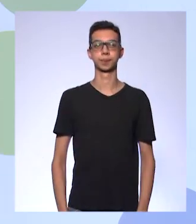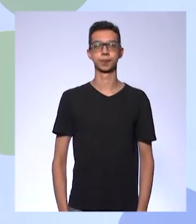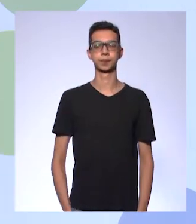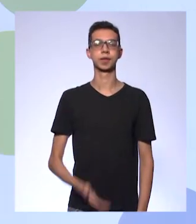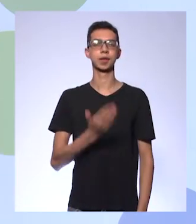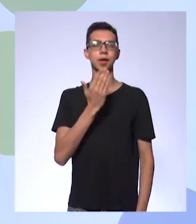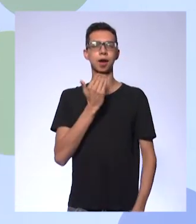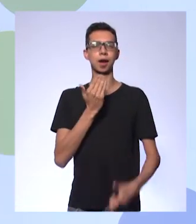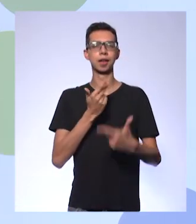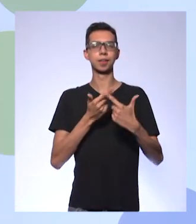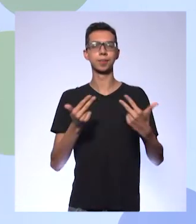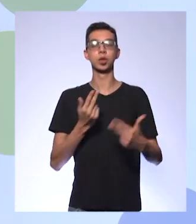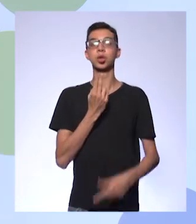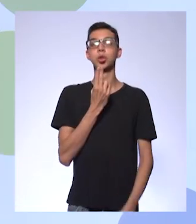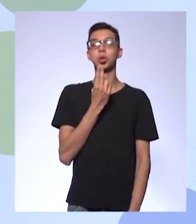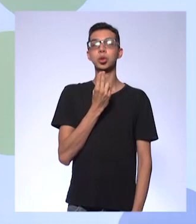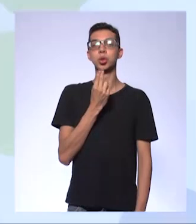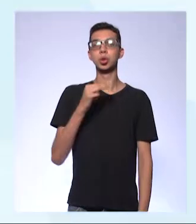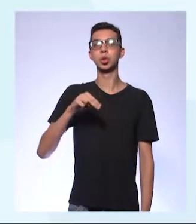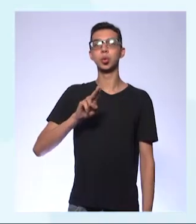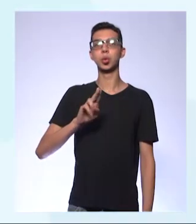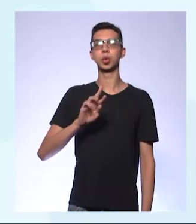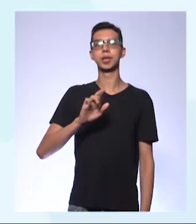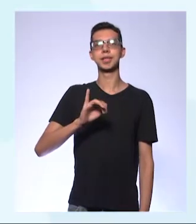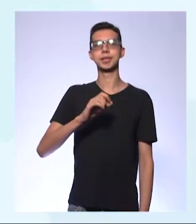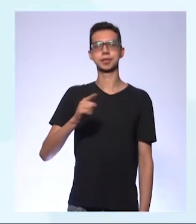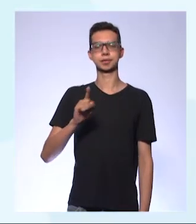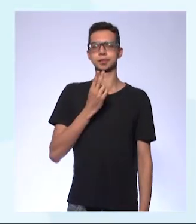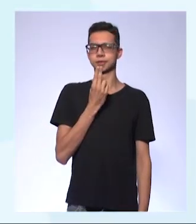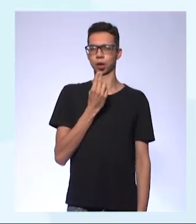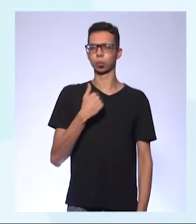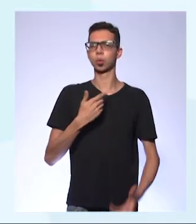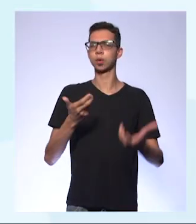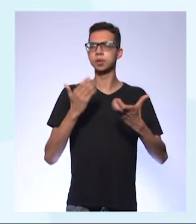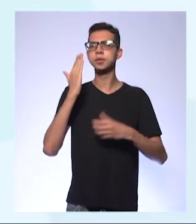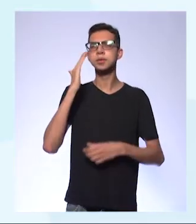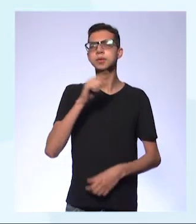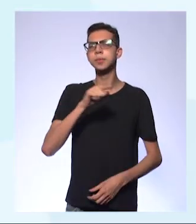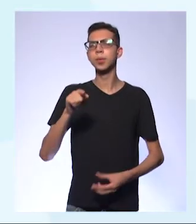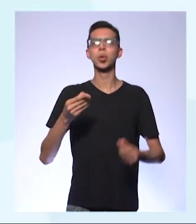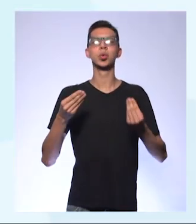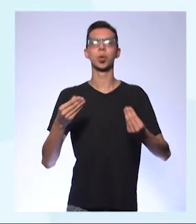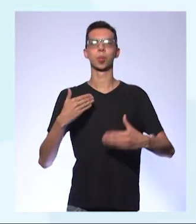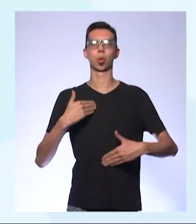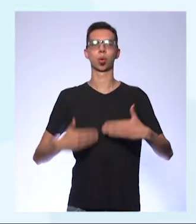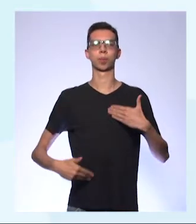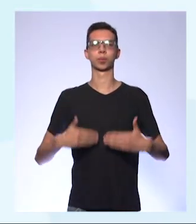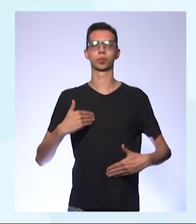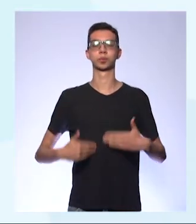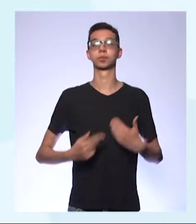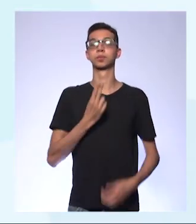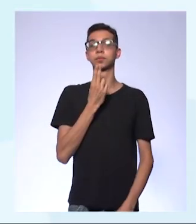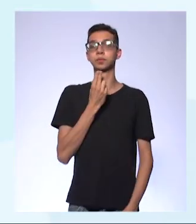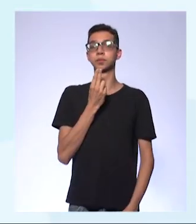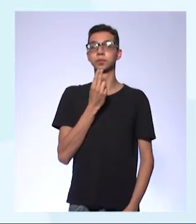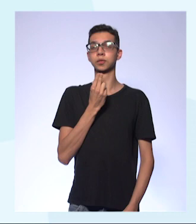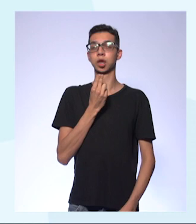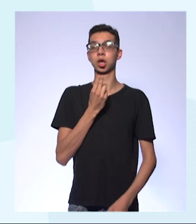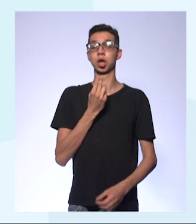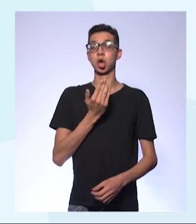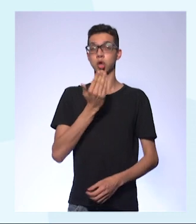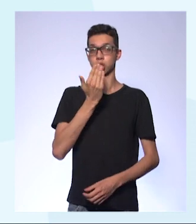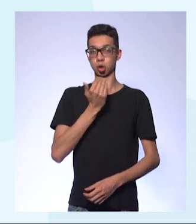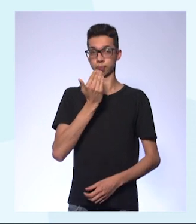alimentação, à nutrição. E eu quero saber de vocês, como que o nosso corpo obtém nutrientes através dos